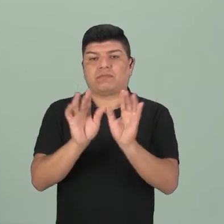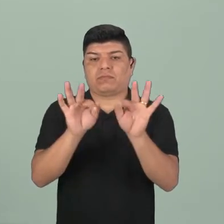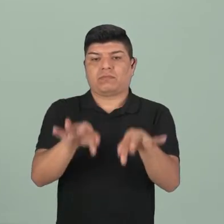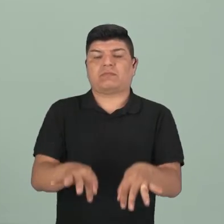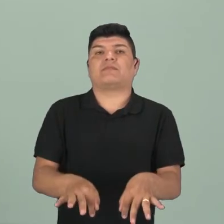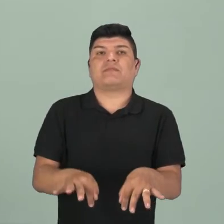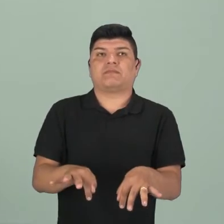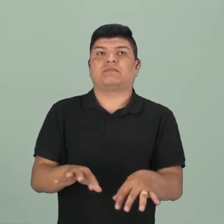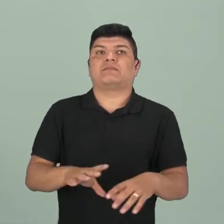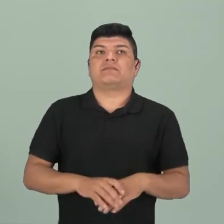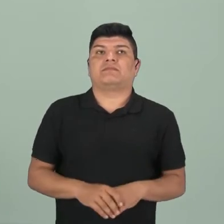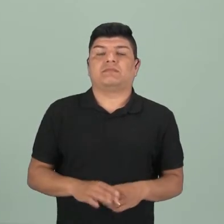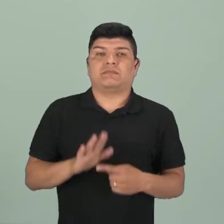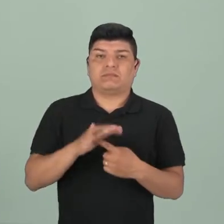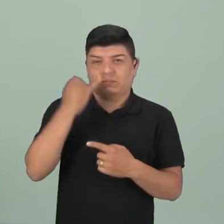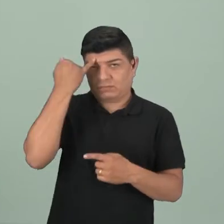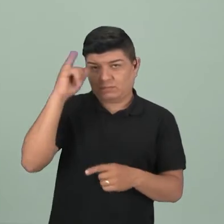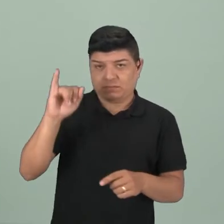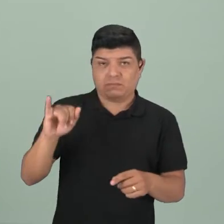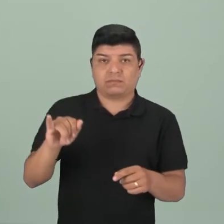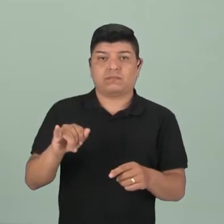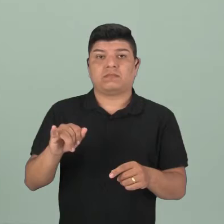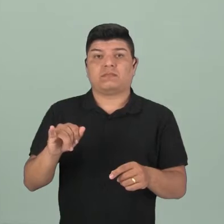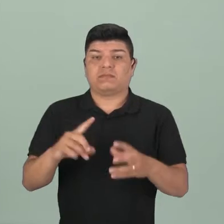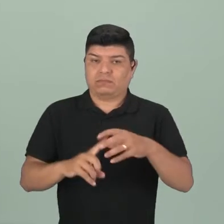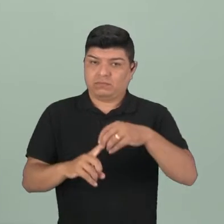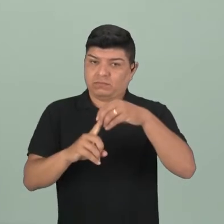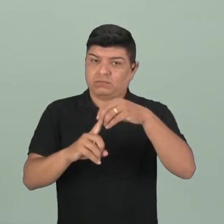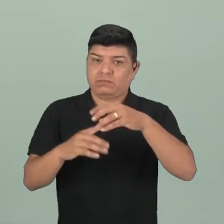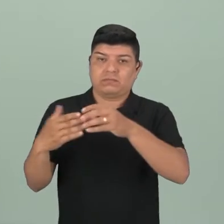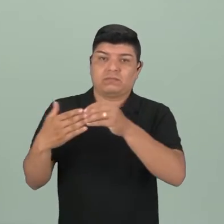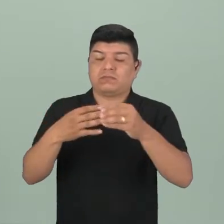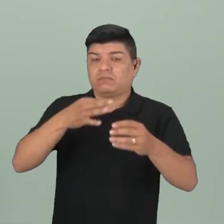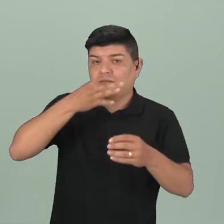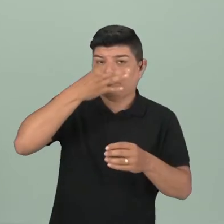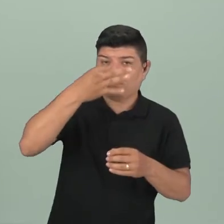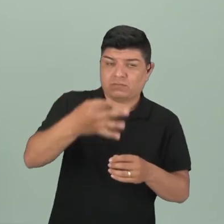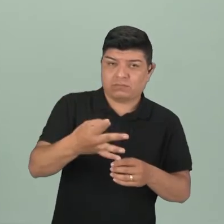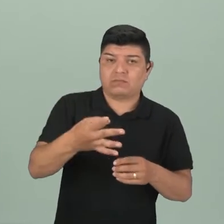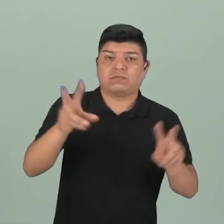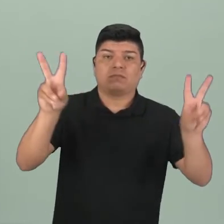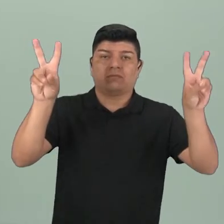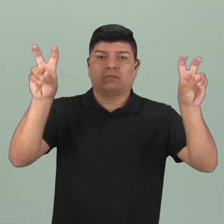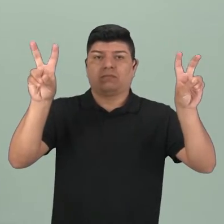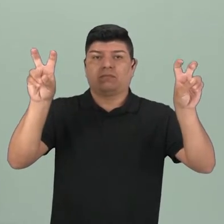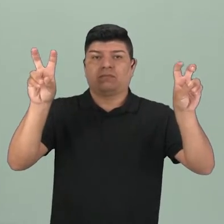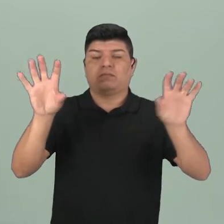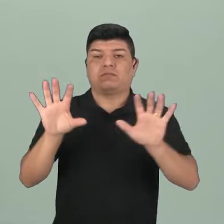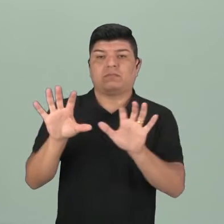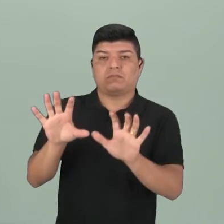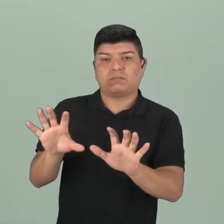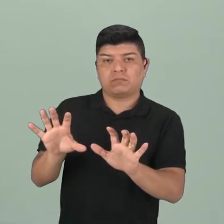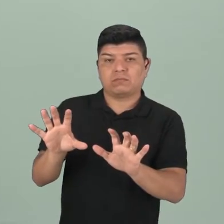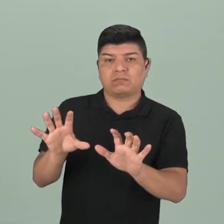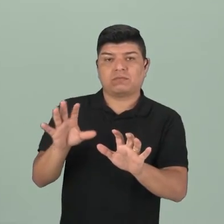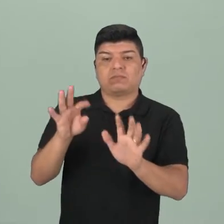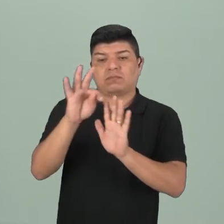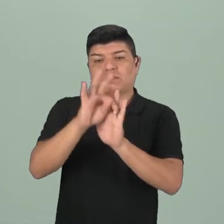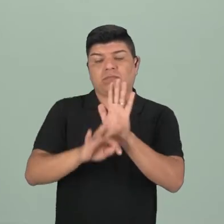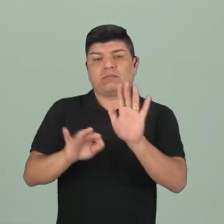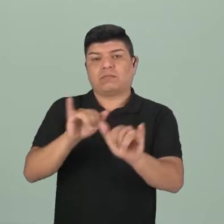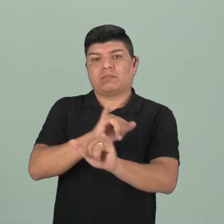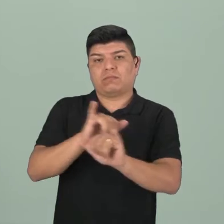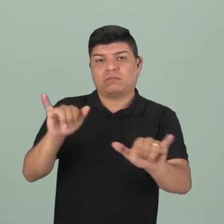conclusão, expressa a ideia central do texto, né? E traz uma opinião a respeito do tema, né? No caso, no texto informativo,